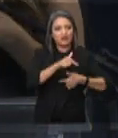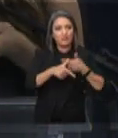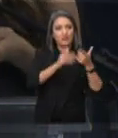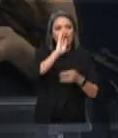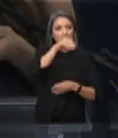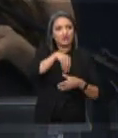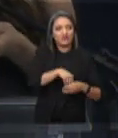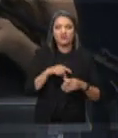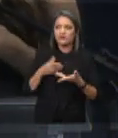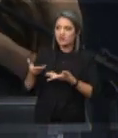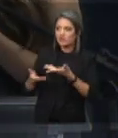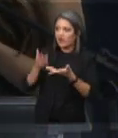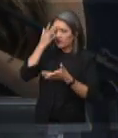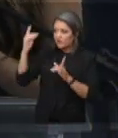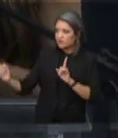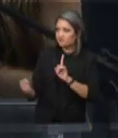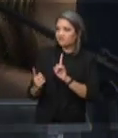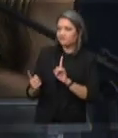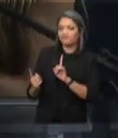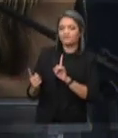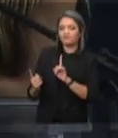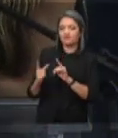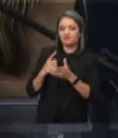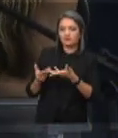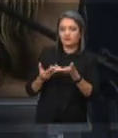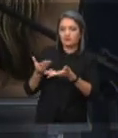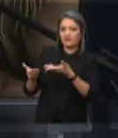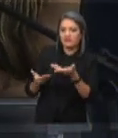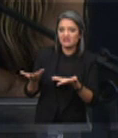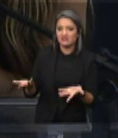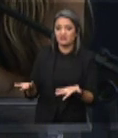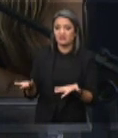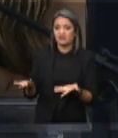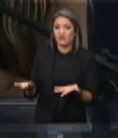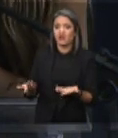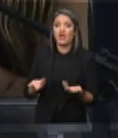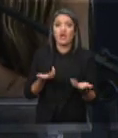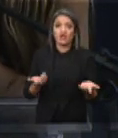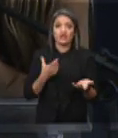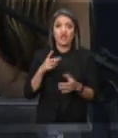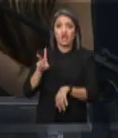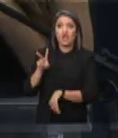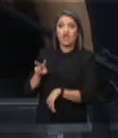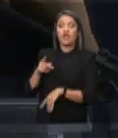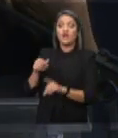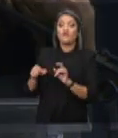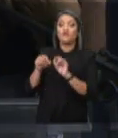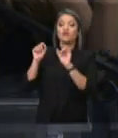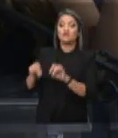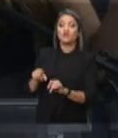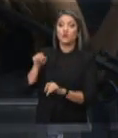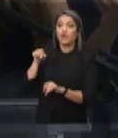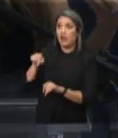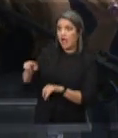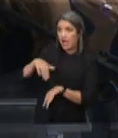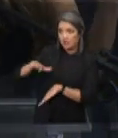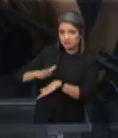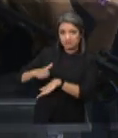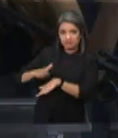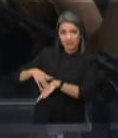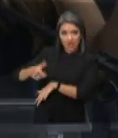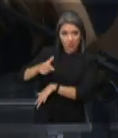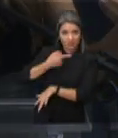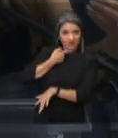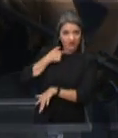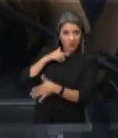espaços tratam esses indivíduos muitas vezes a querem Tutelar a população em situação de rua como se as pessoas em situação de rua